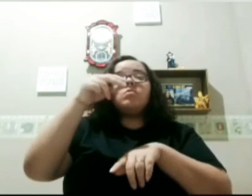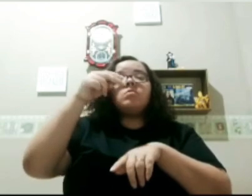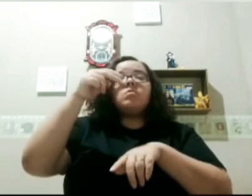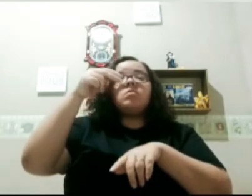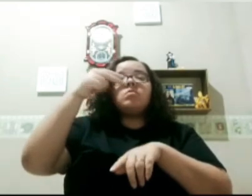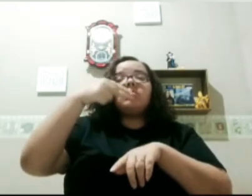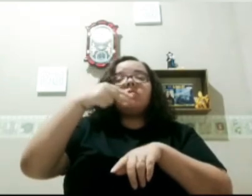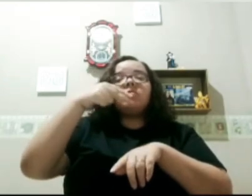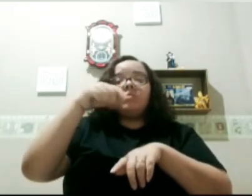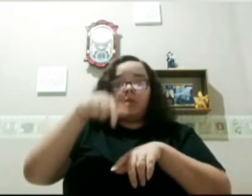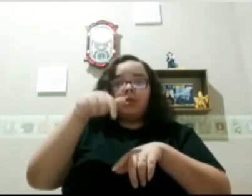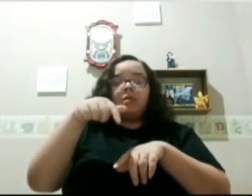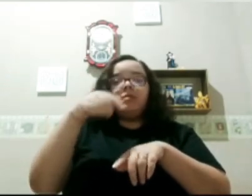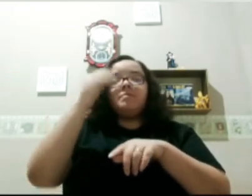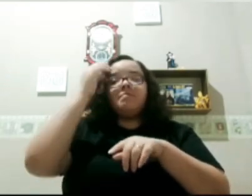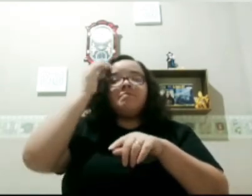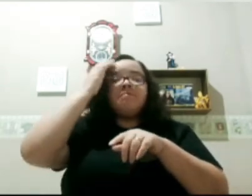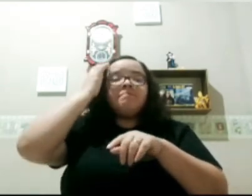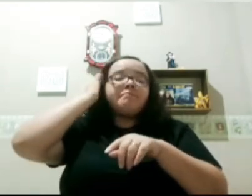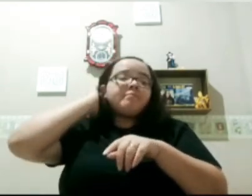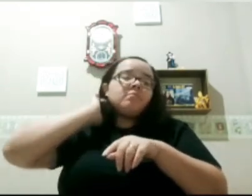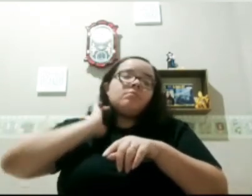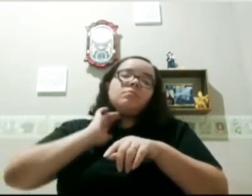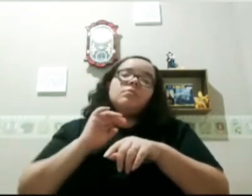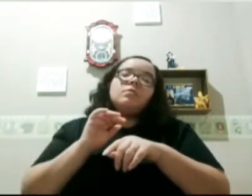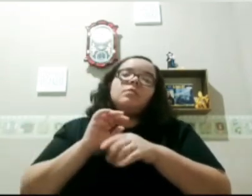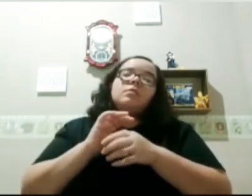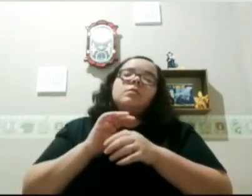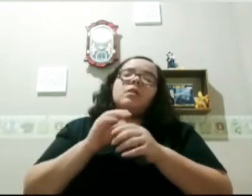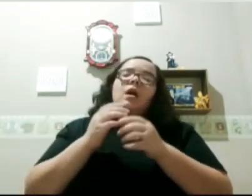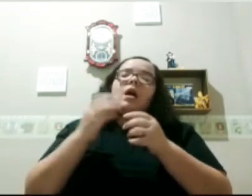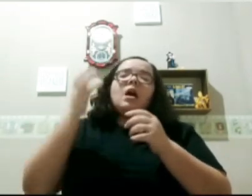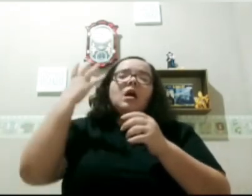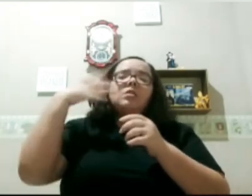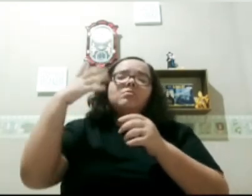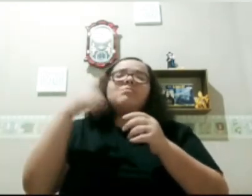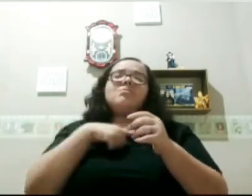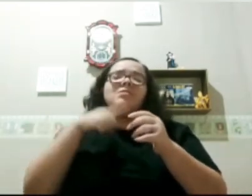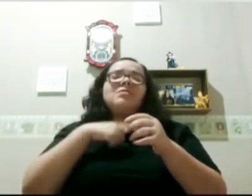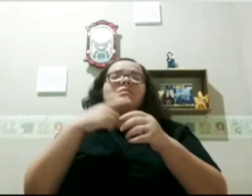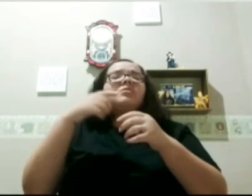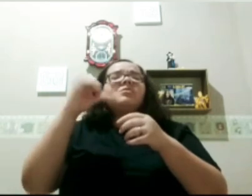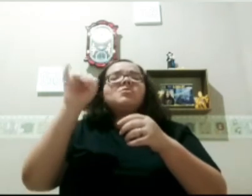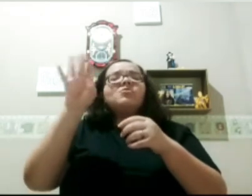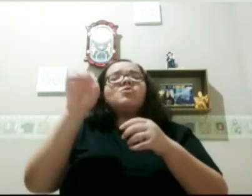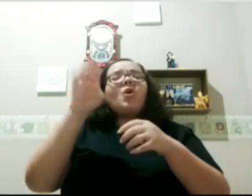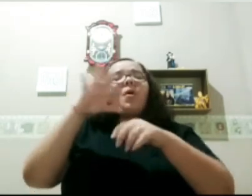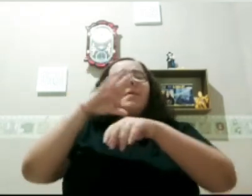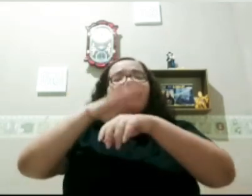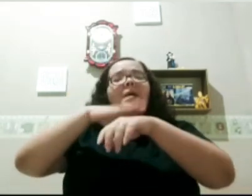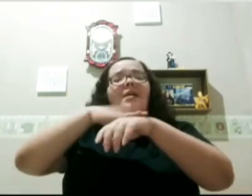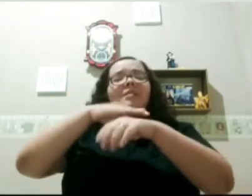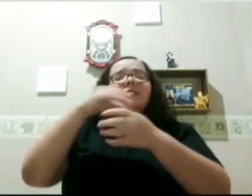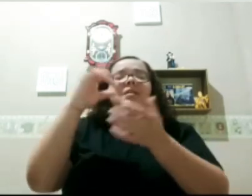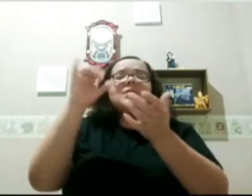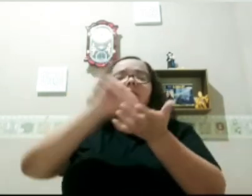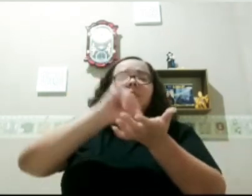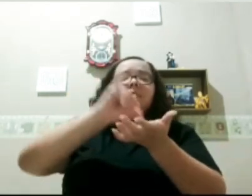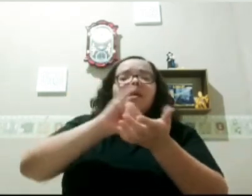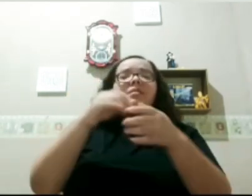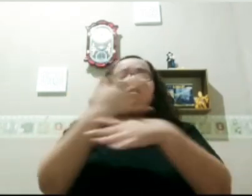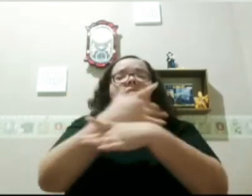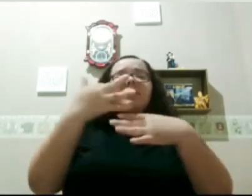Nordeste. Quer dizer, era uma época que as rádios existiam em sua larga maioria nas capitais e nas